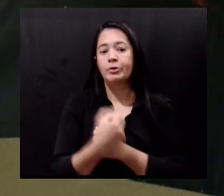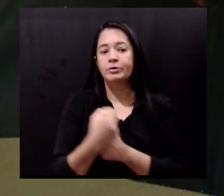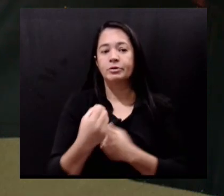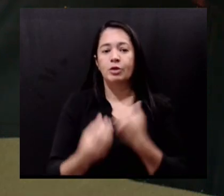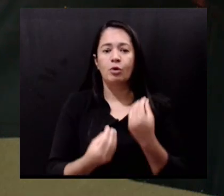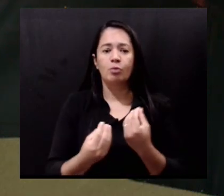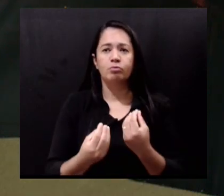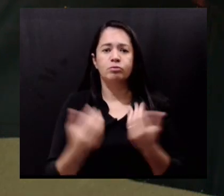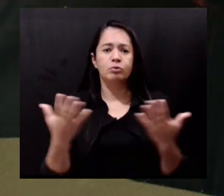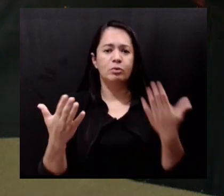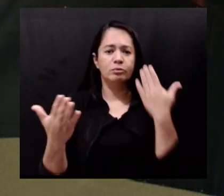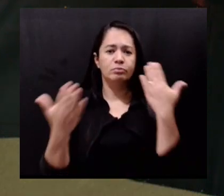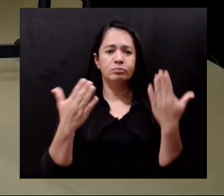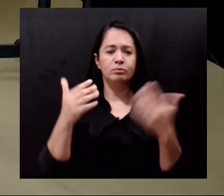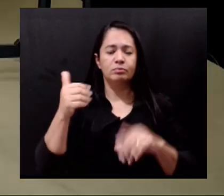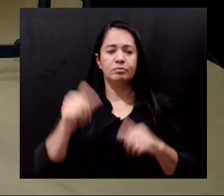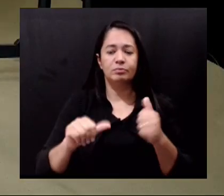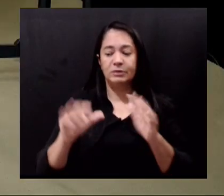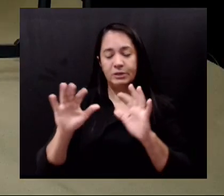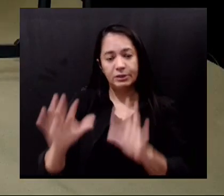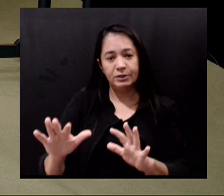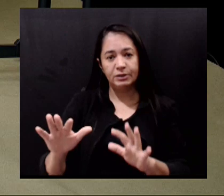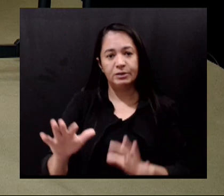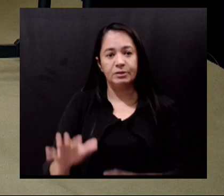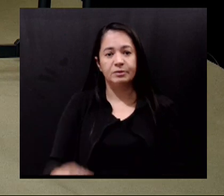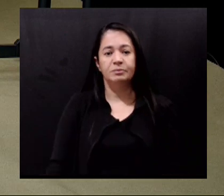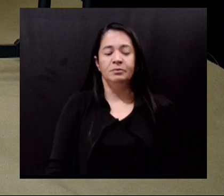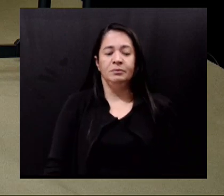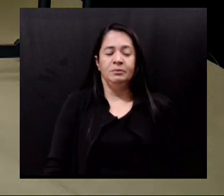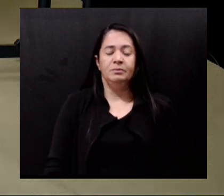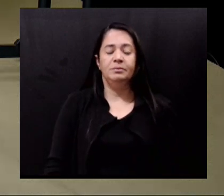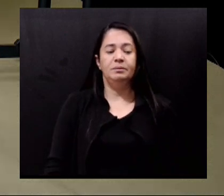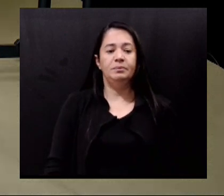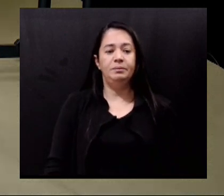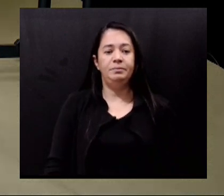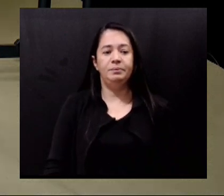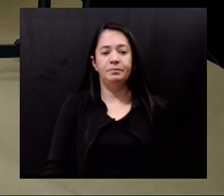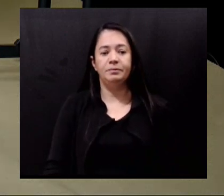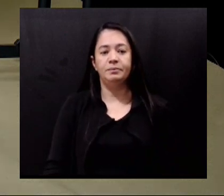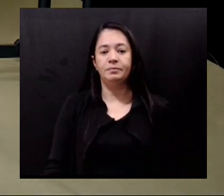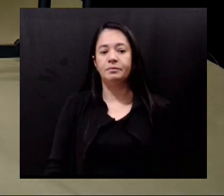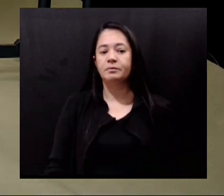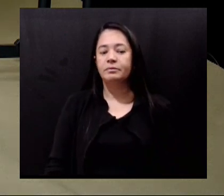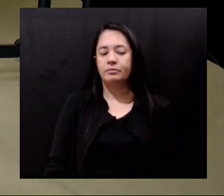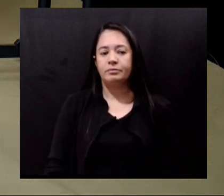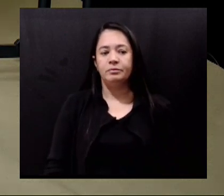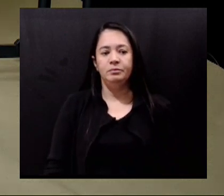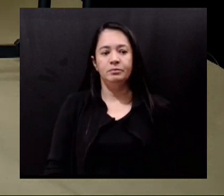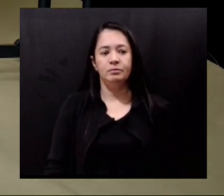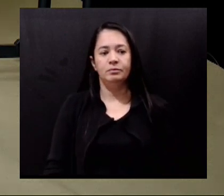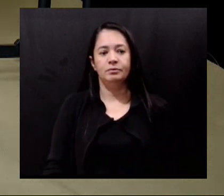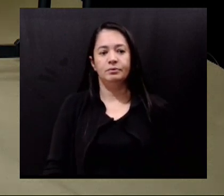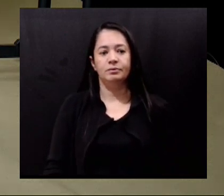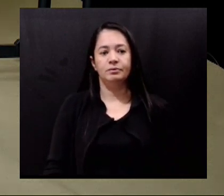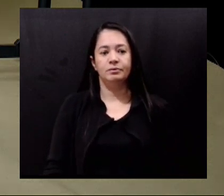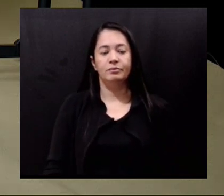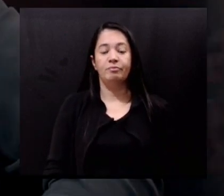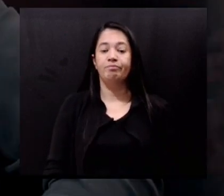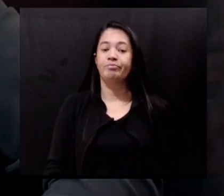Fabiana, nessa situação que a Paula do Nova Europa traz pra gente? Ah, eu diria que vale sim,